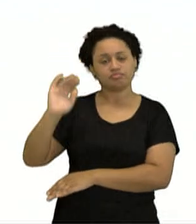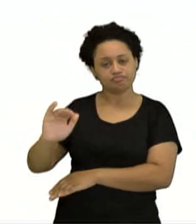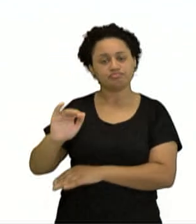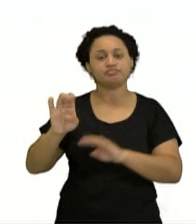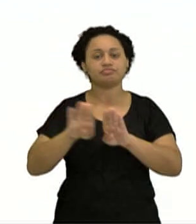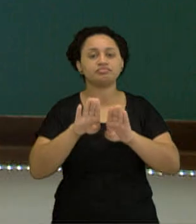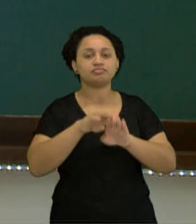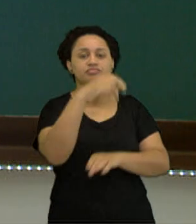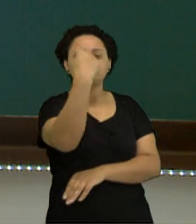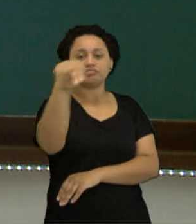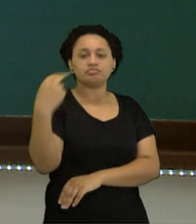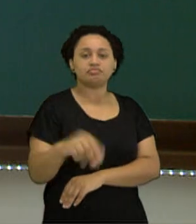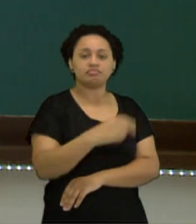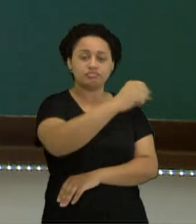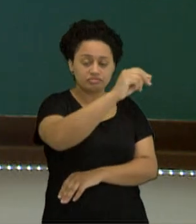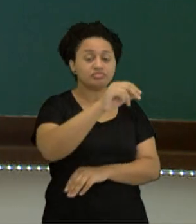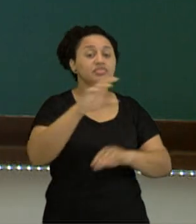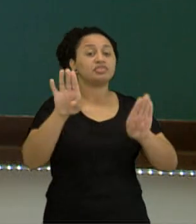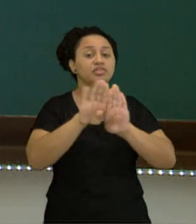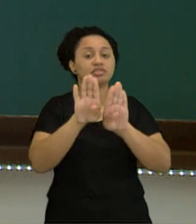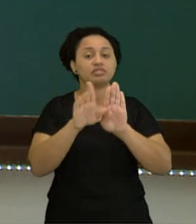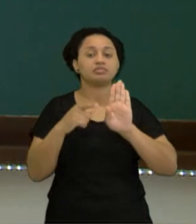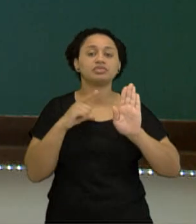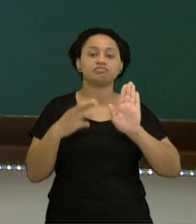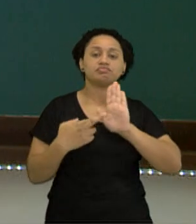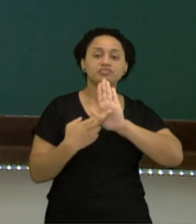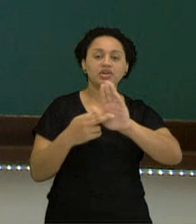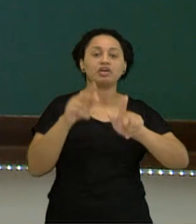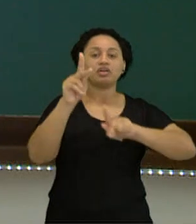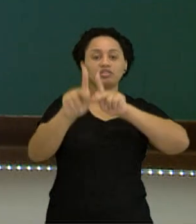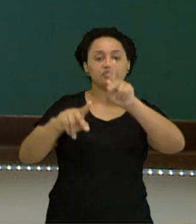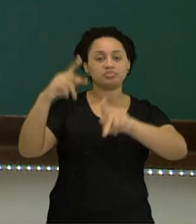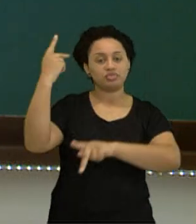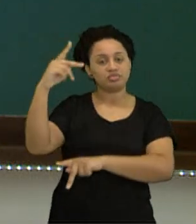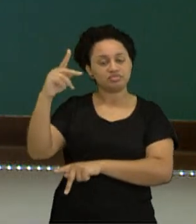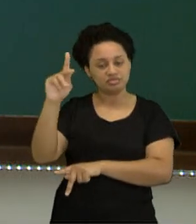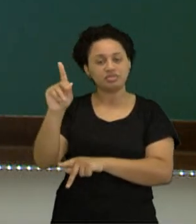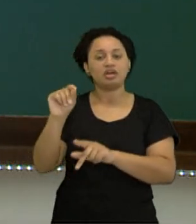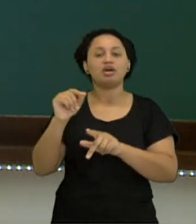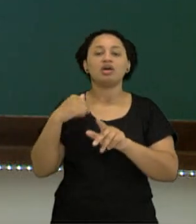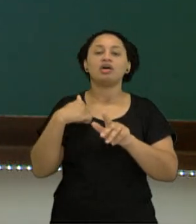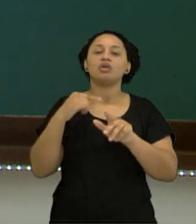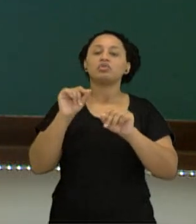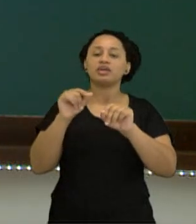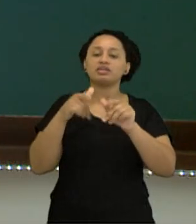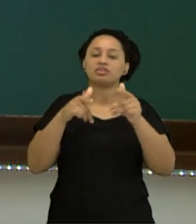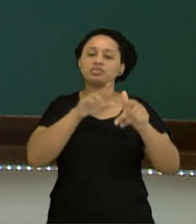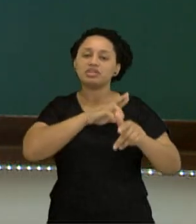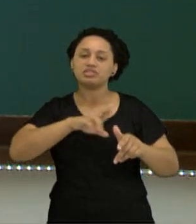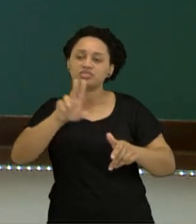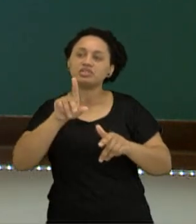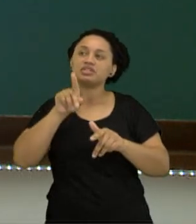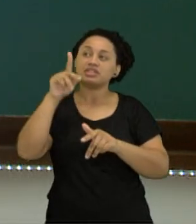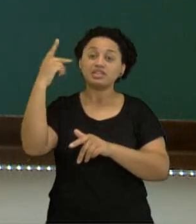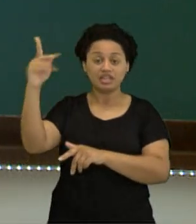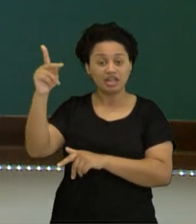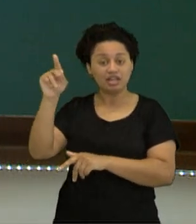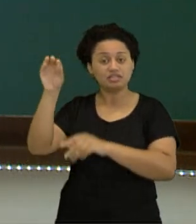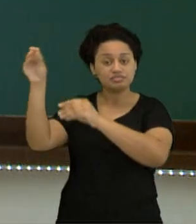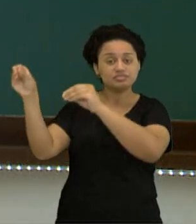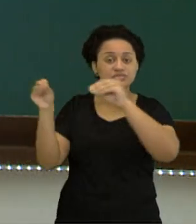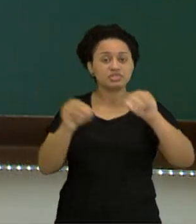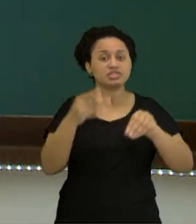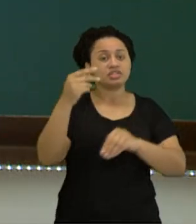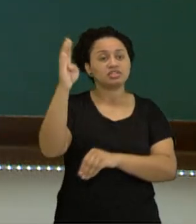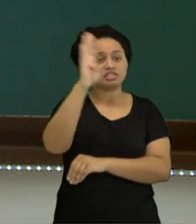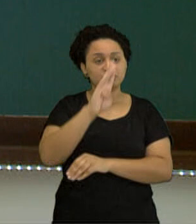que também têm referências com os povos africanos, né? Que são oriundas, que vêm dos povos africanos e que